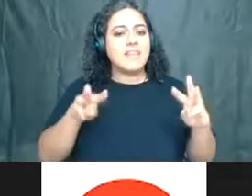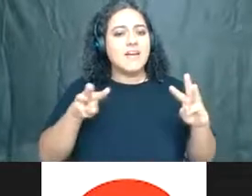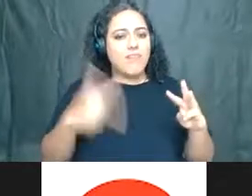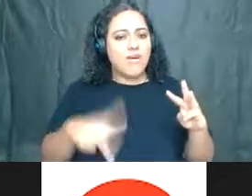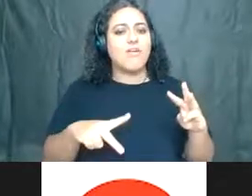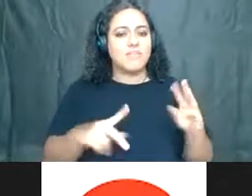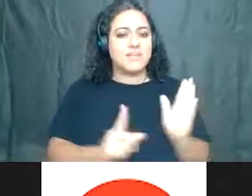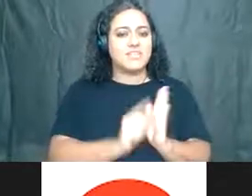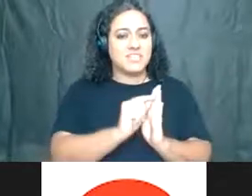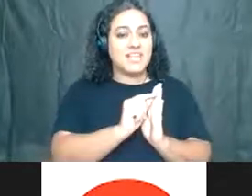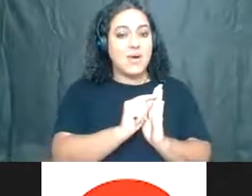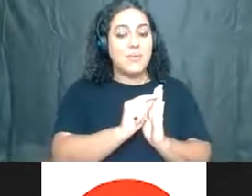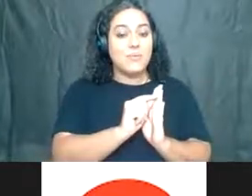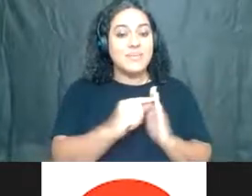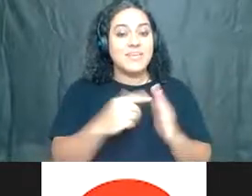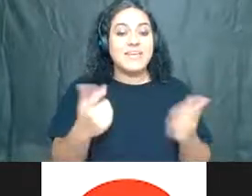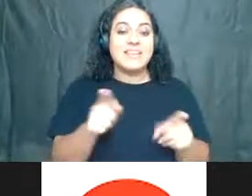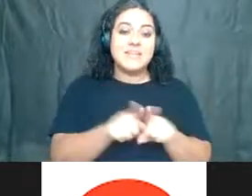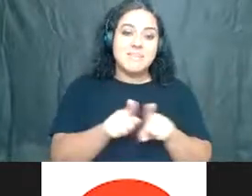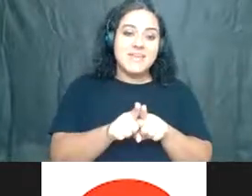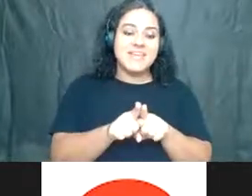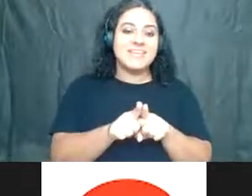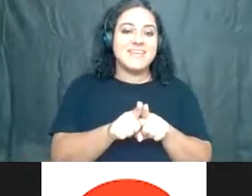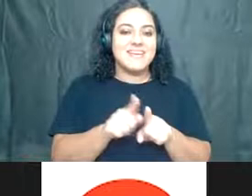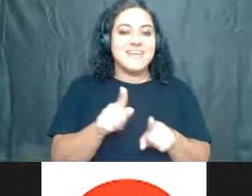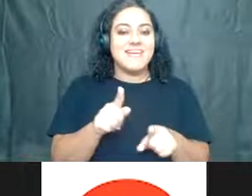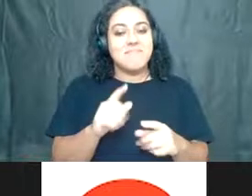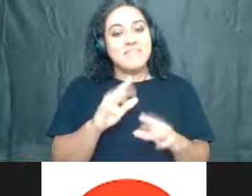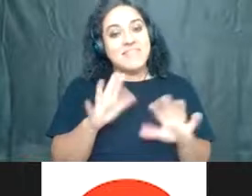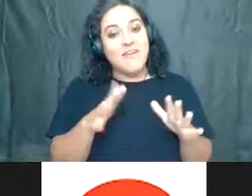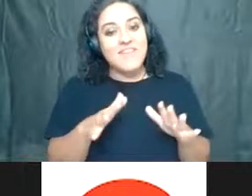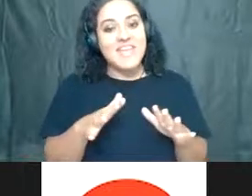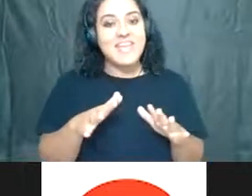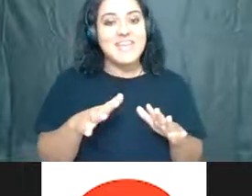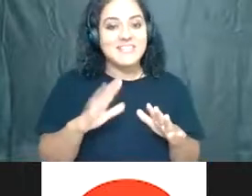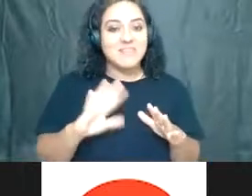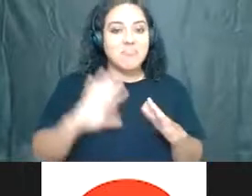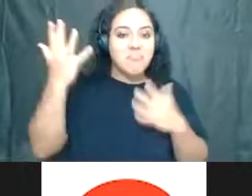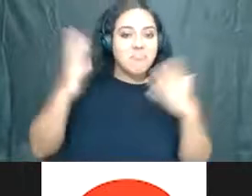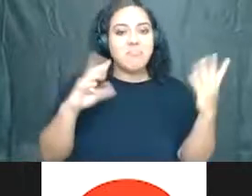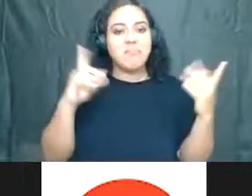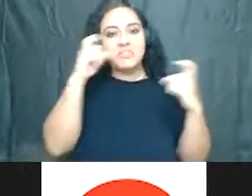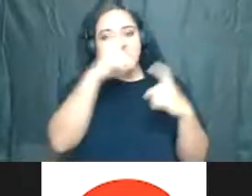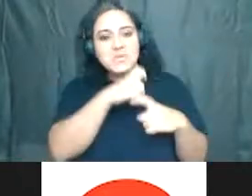digital e, naturalmente, pode ser que tenha acontecido alguma